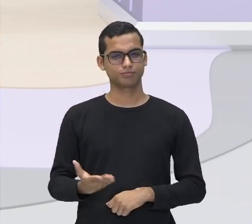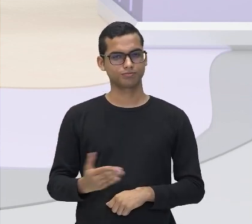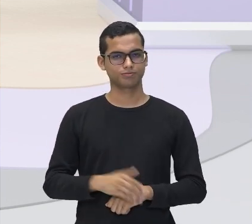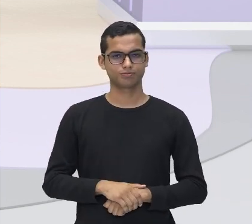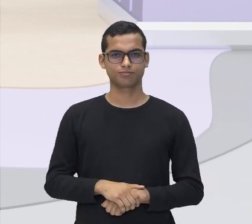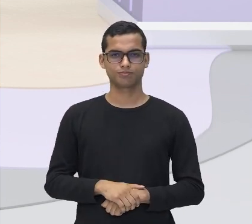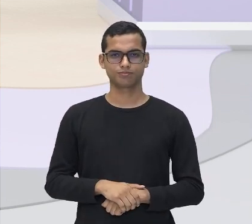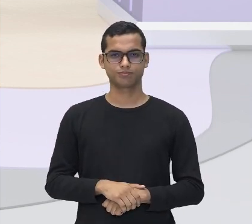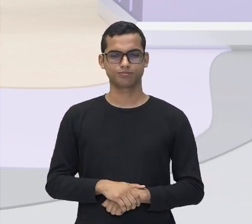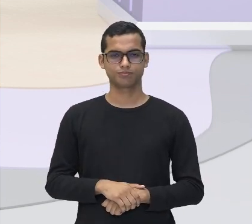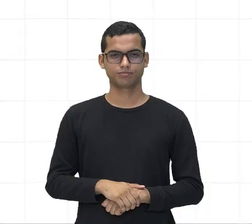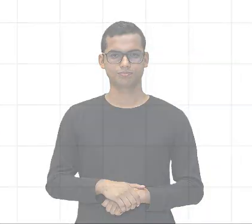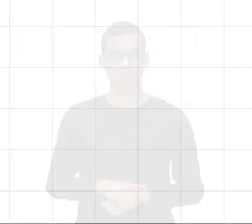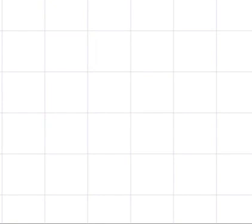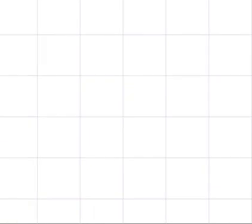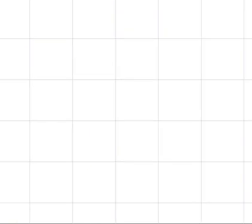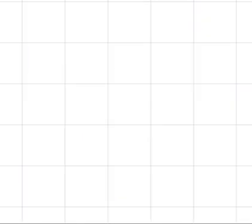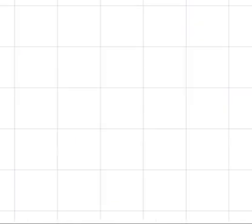bem-vindo.